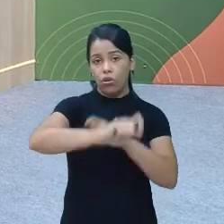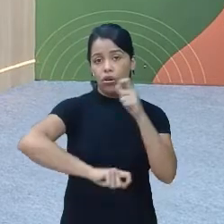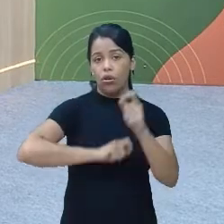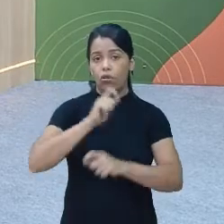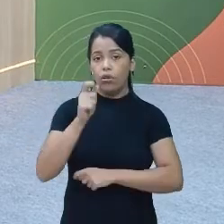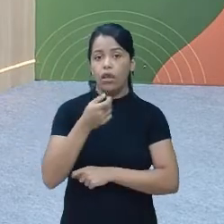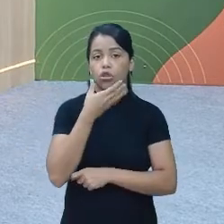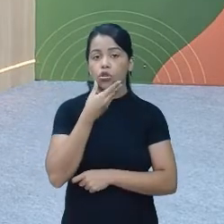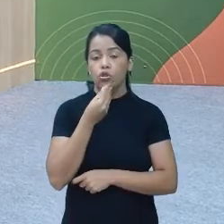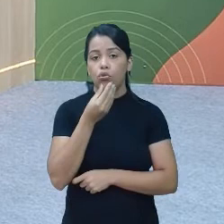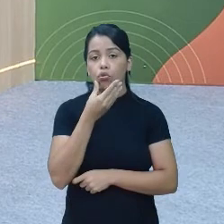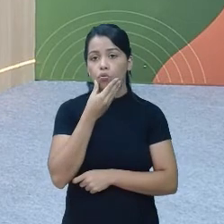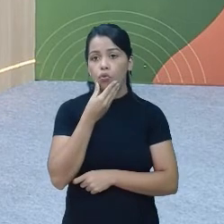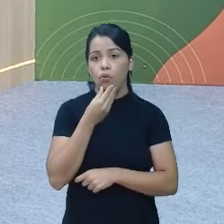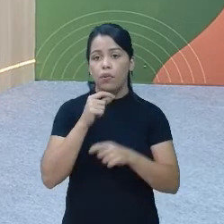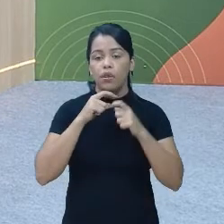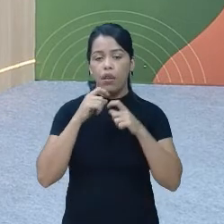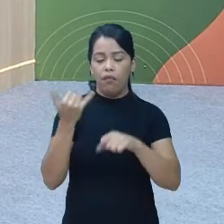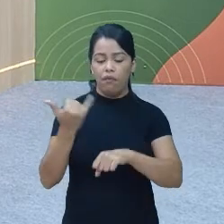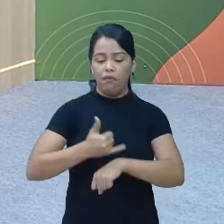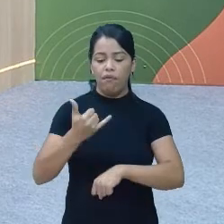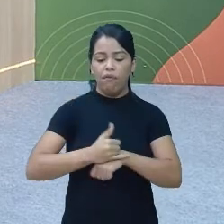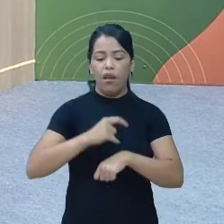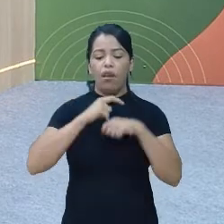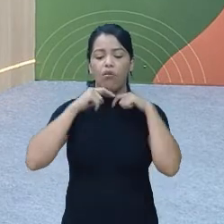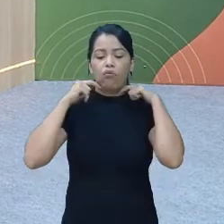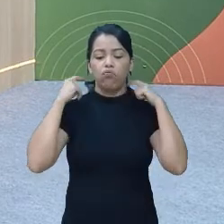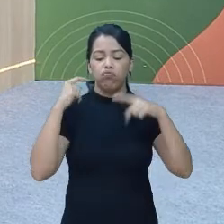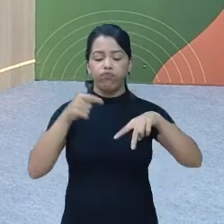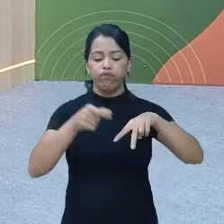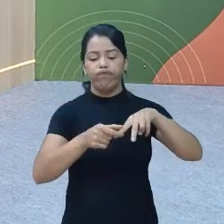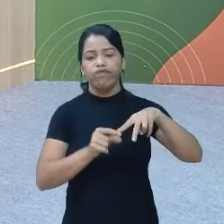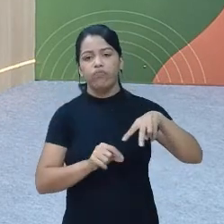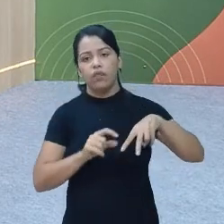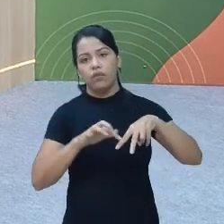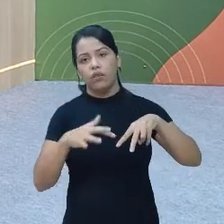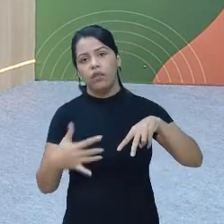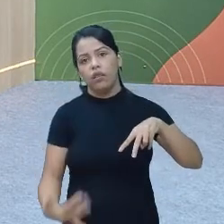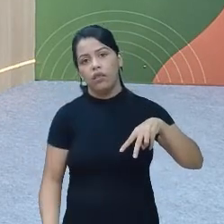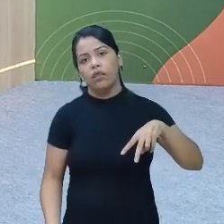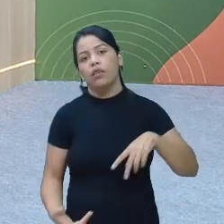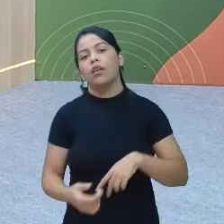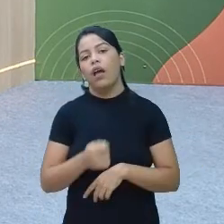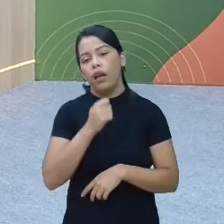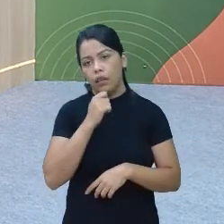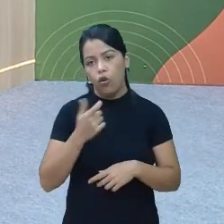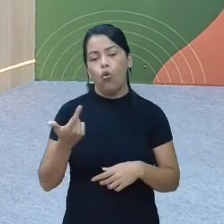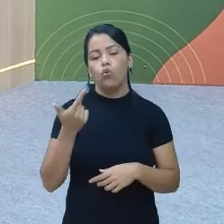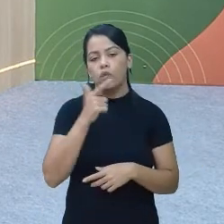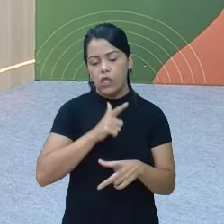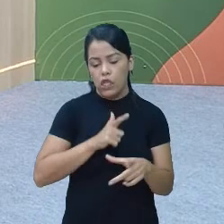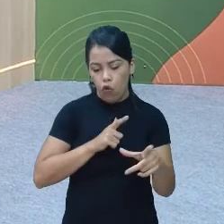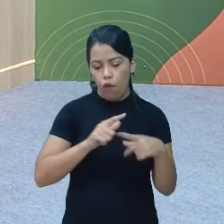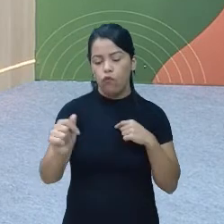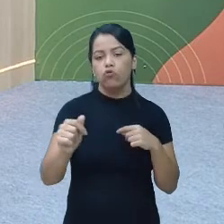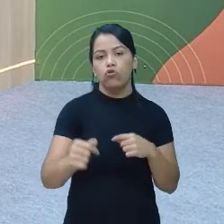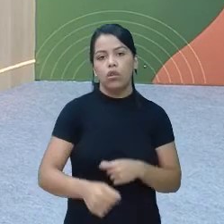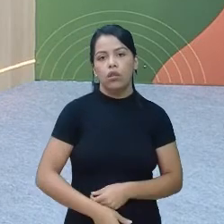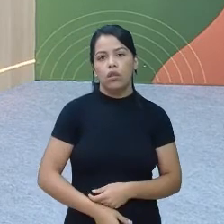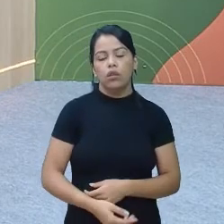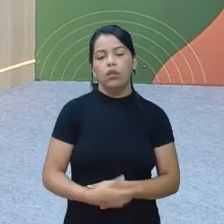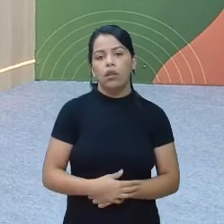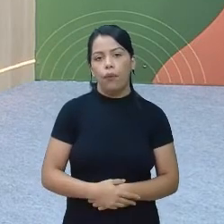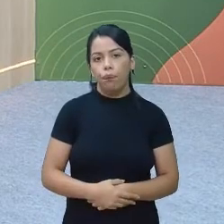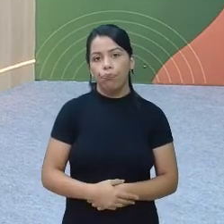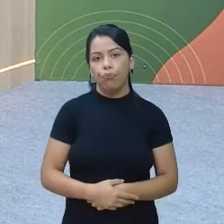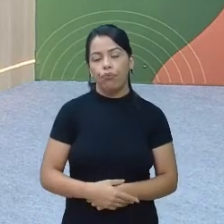que mesmo com ferro no pescoço, na perna, ferido, ele mesmo assim fugiu. Então mostra um pouco desse cenário